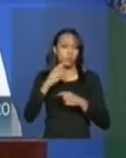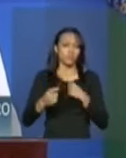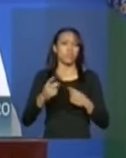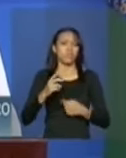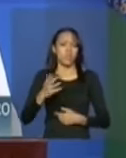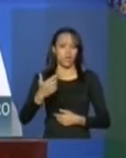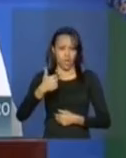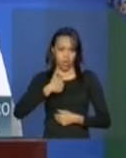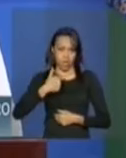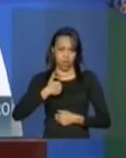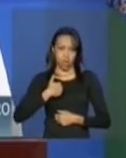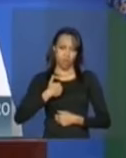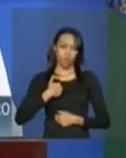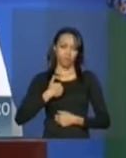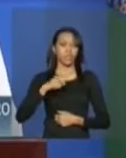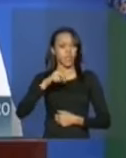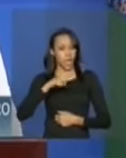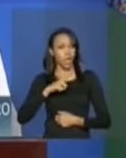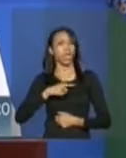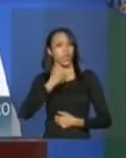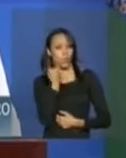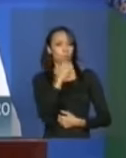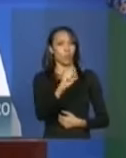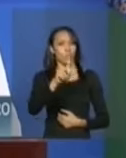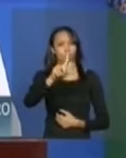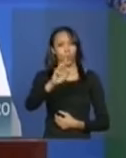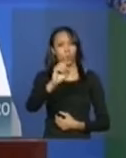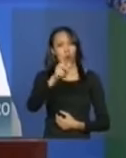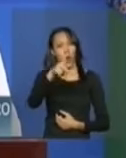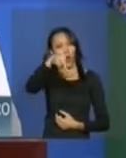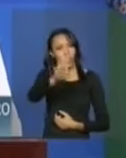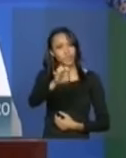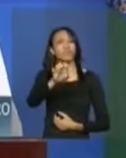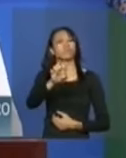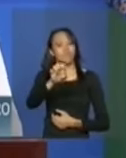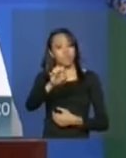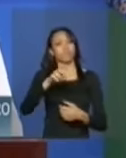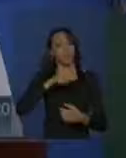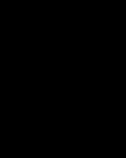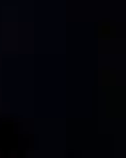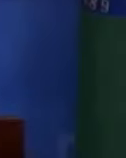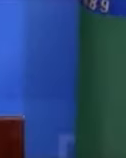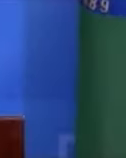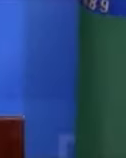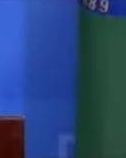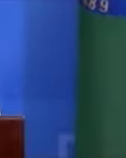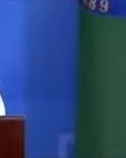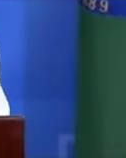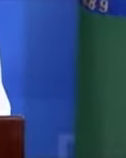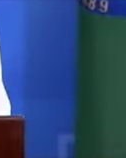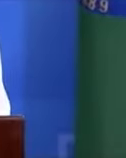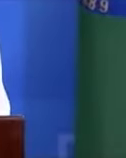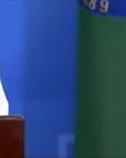denúncia de que há um golpe de Estado em andamento, não pode haver mais.